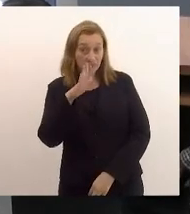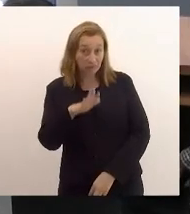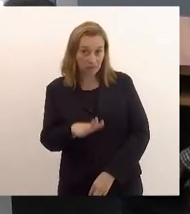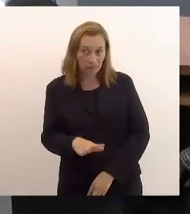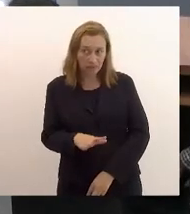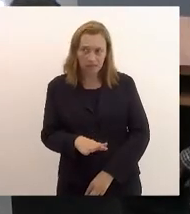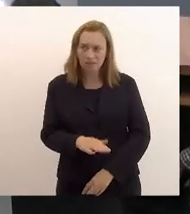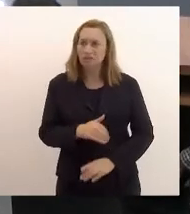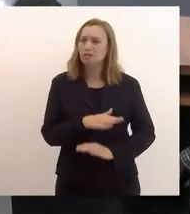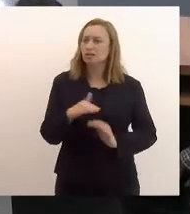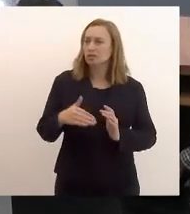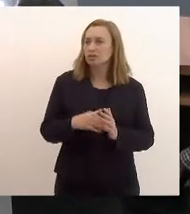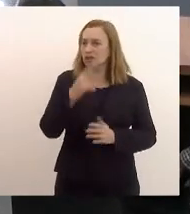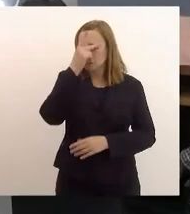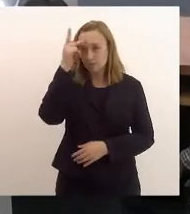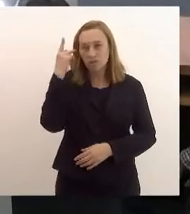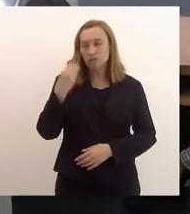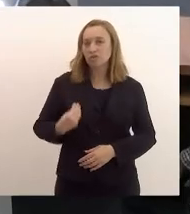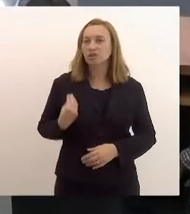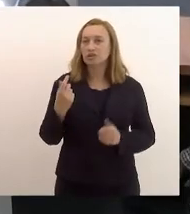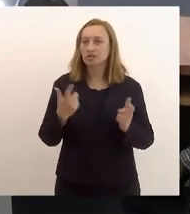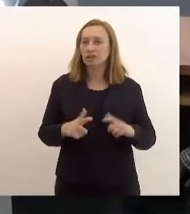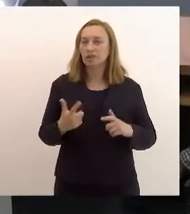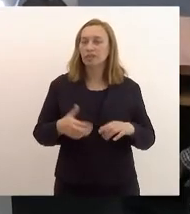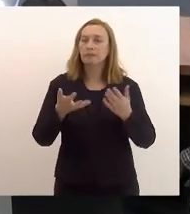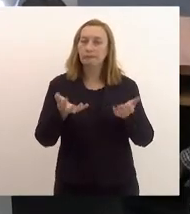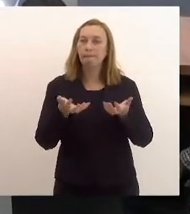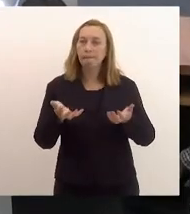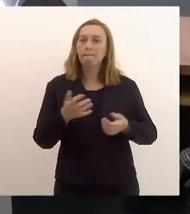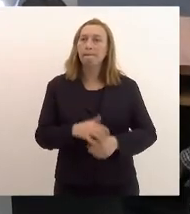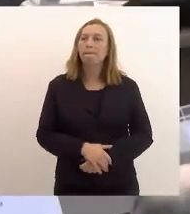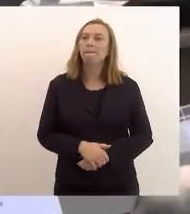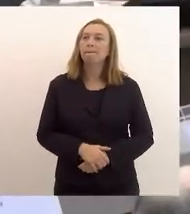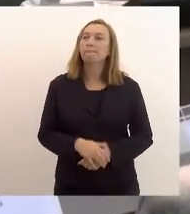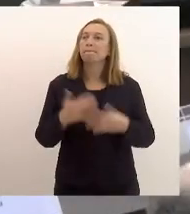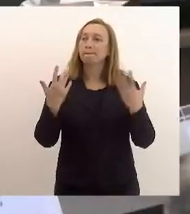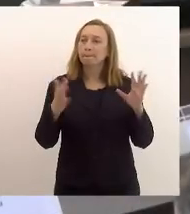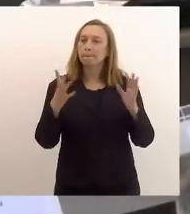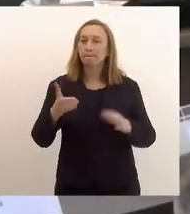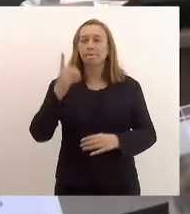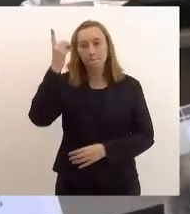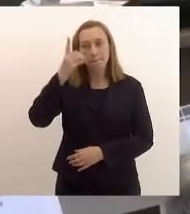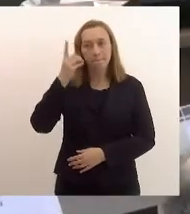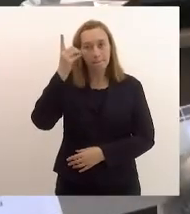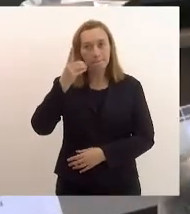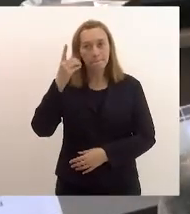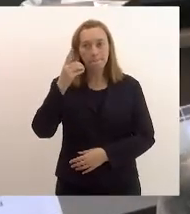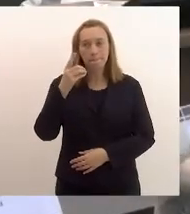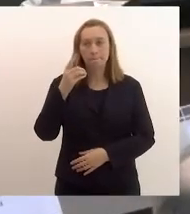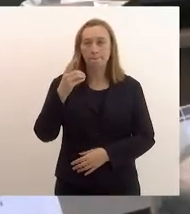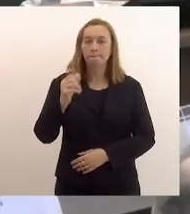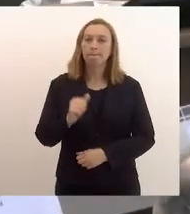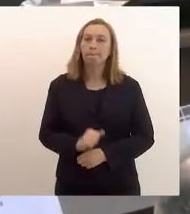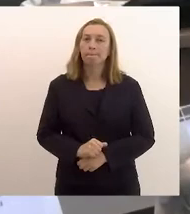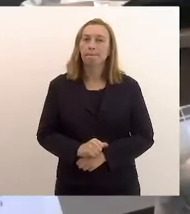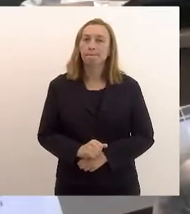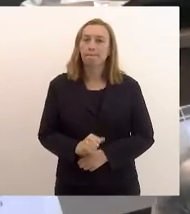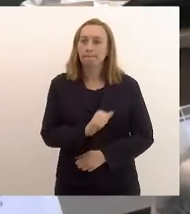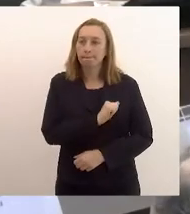para todas as pessoas presentes eu quero saudar o deputado Andreia